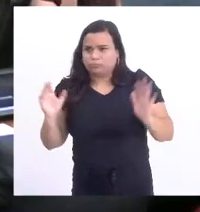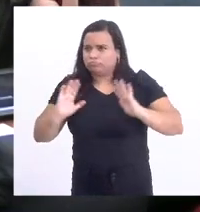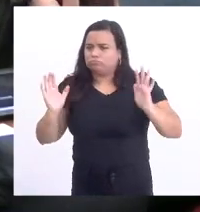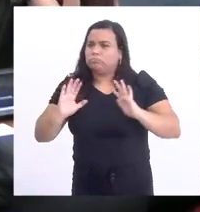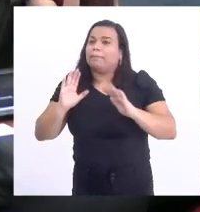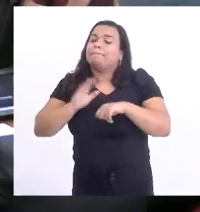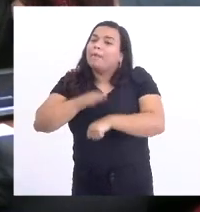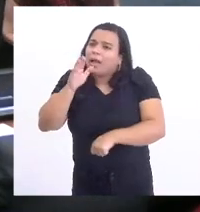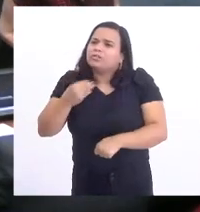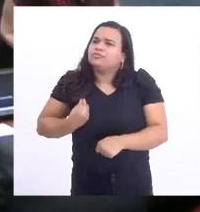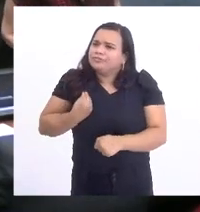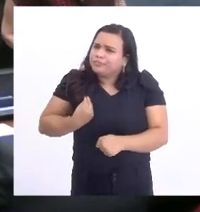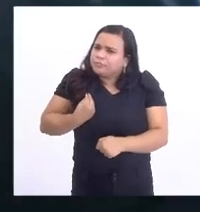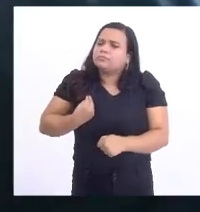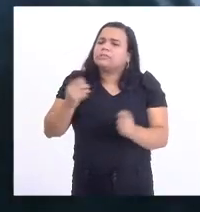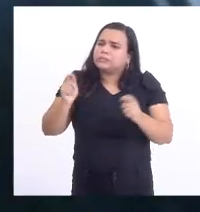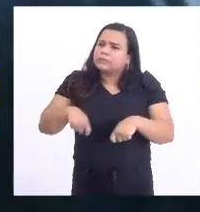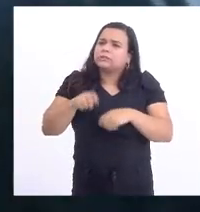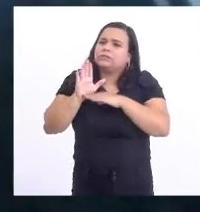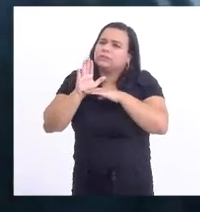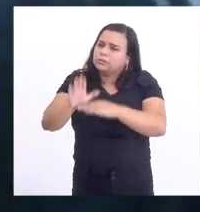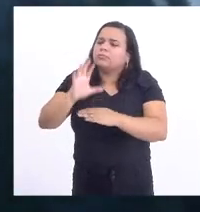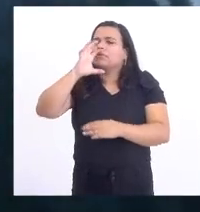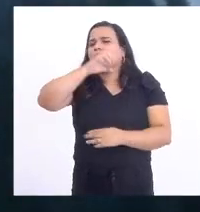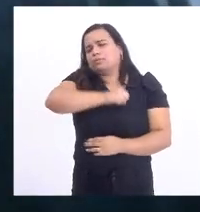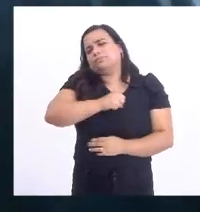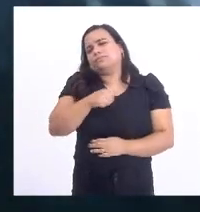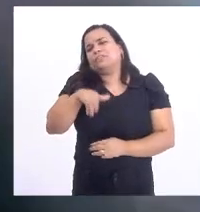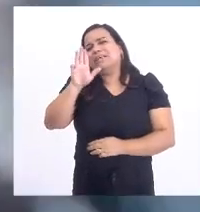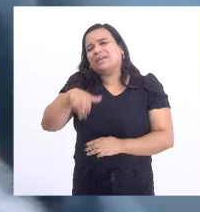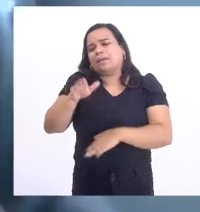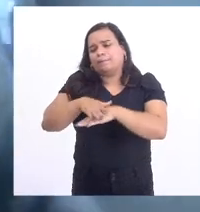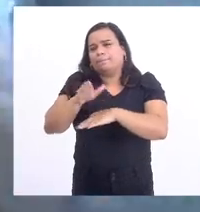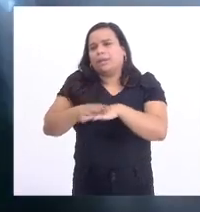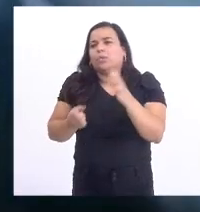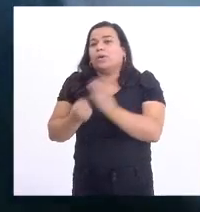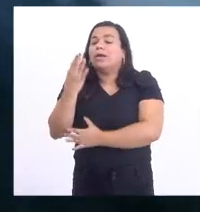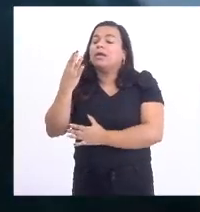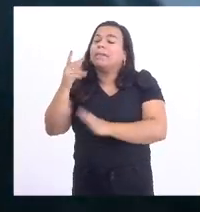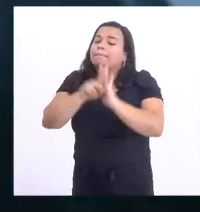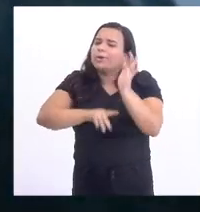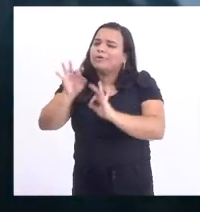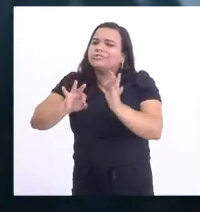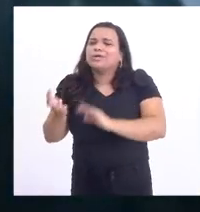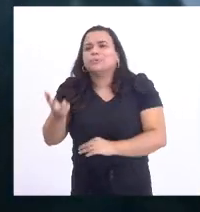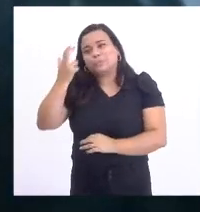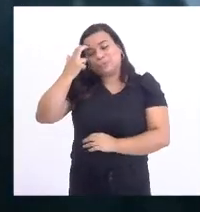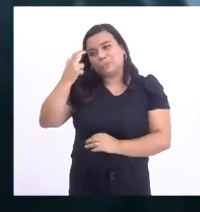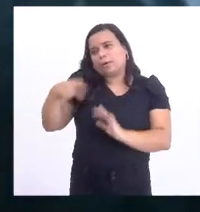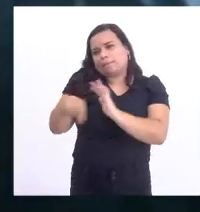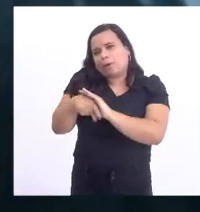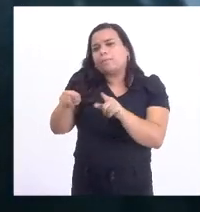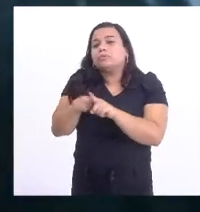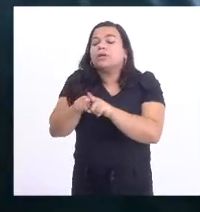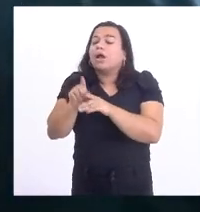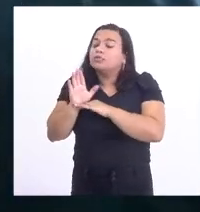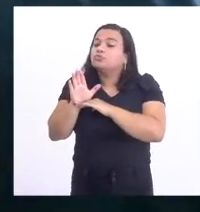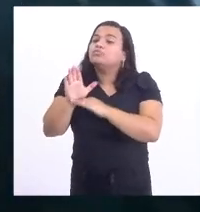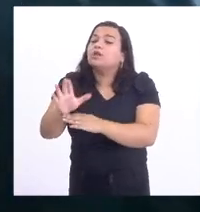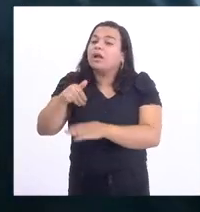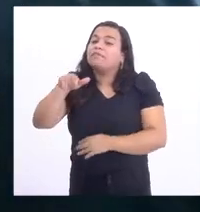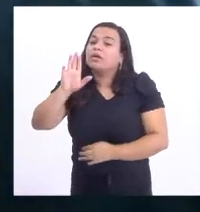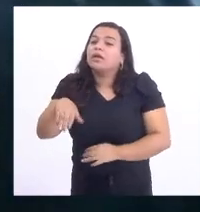vida de quem produz esses projetos culturais e facilitava a vida também da